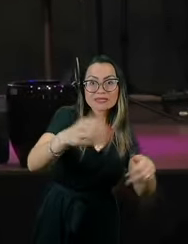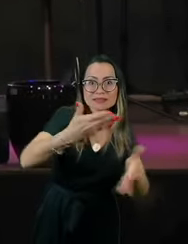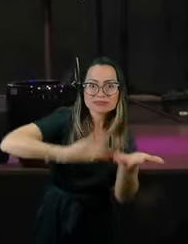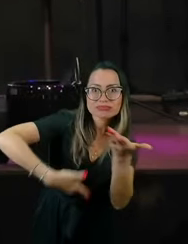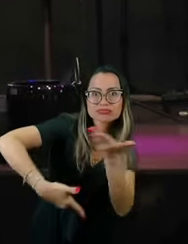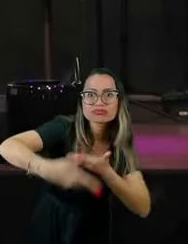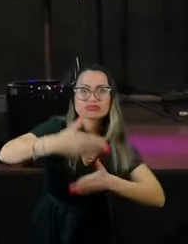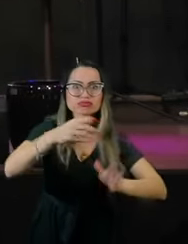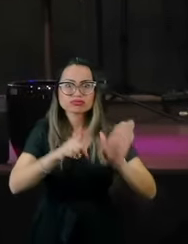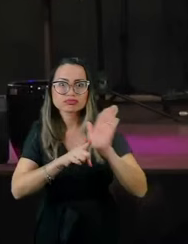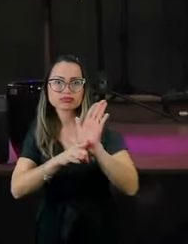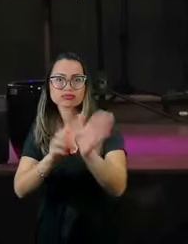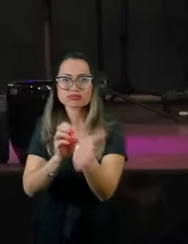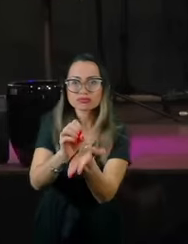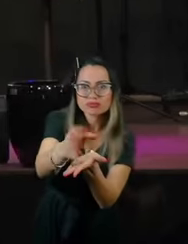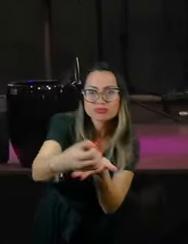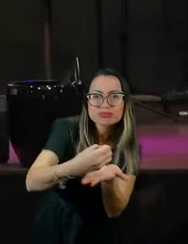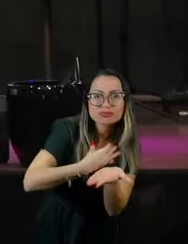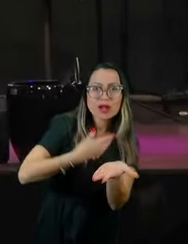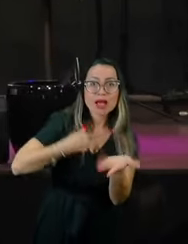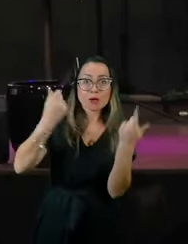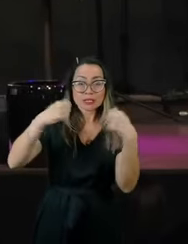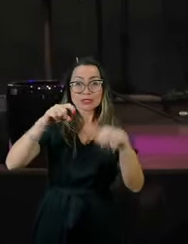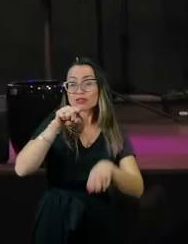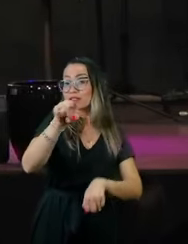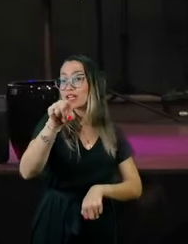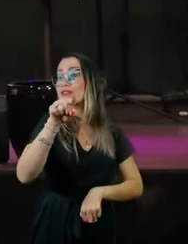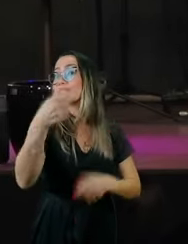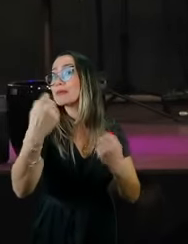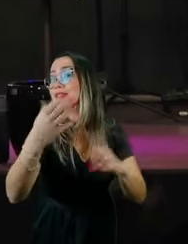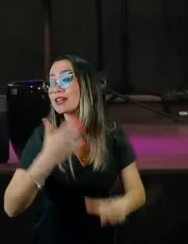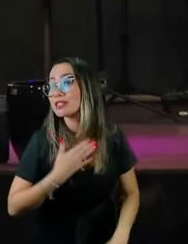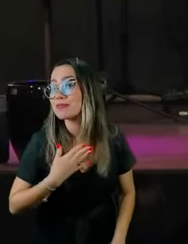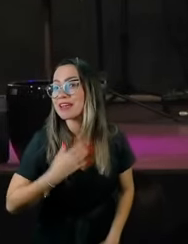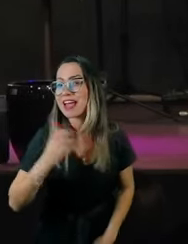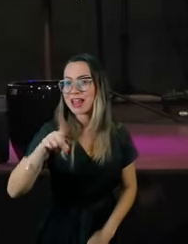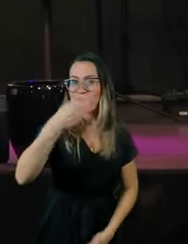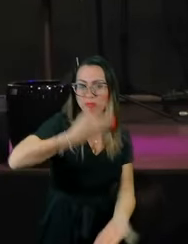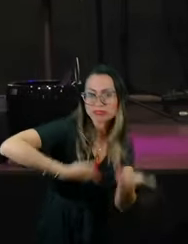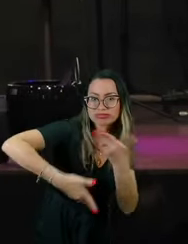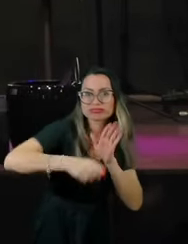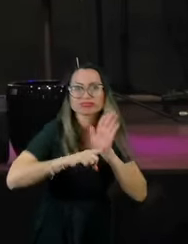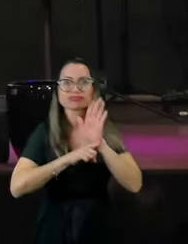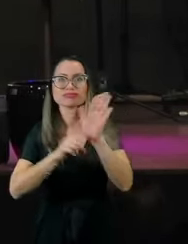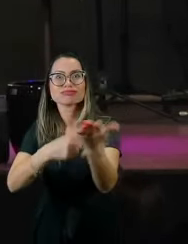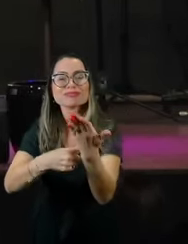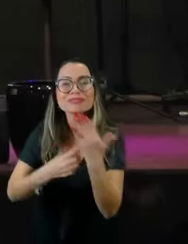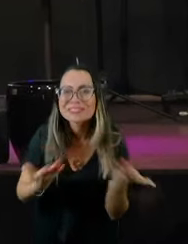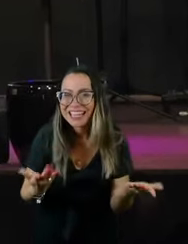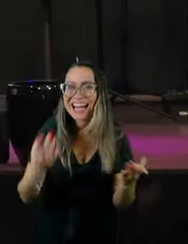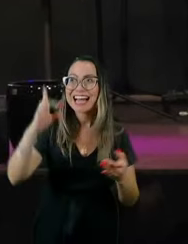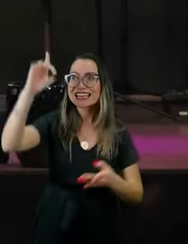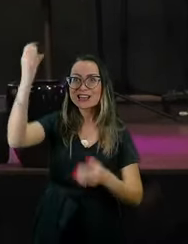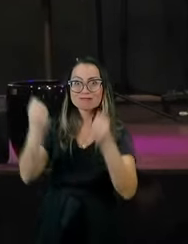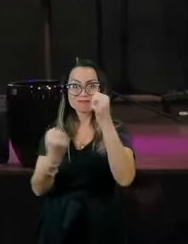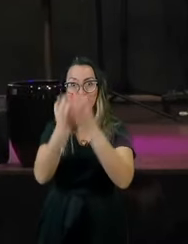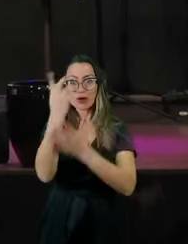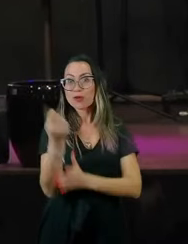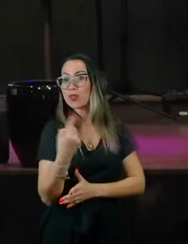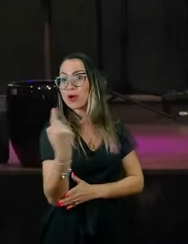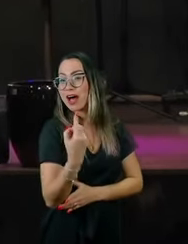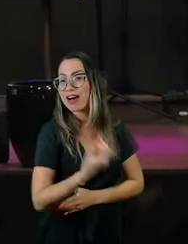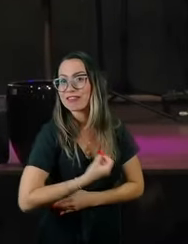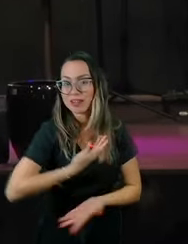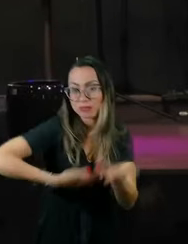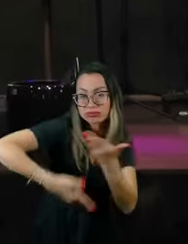de você, você precisa de mim, nós precisamos. Deus nos criou assim, porque se não fosse assim, nós, olha, te garanto que a gente